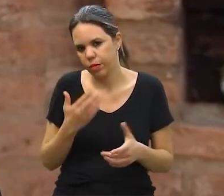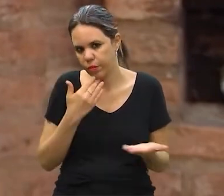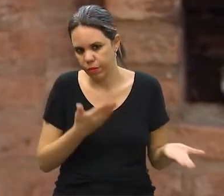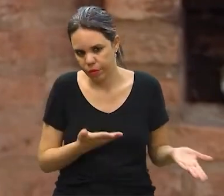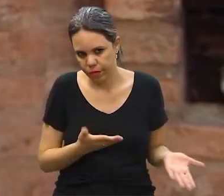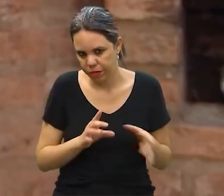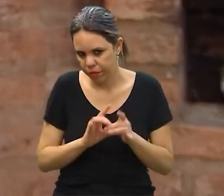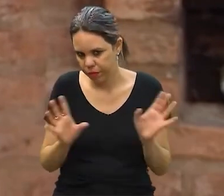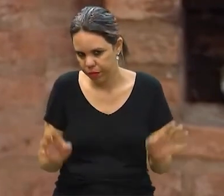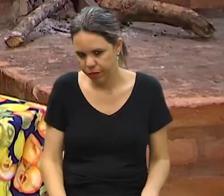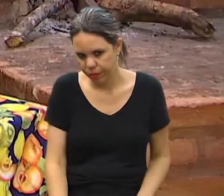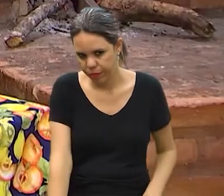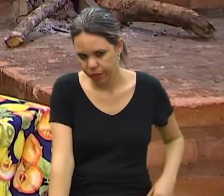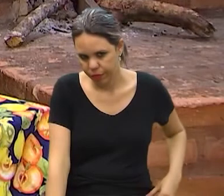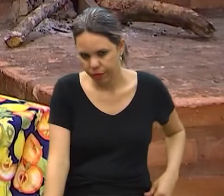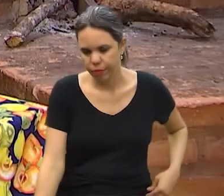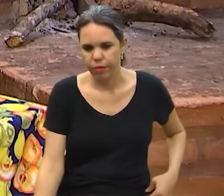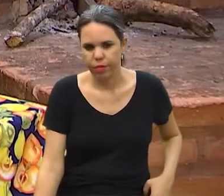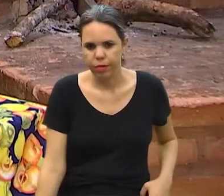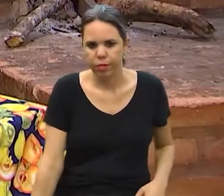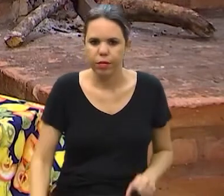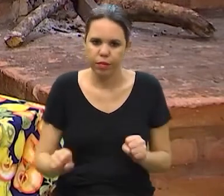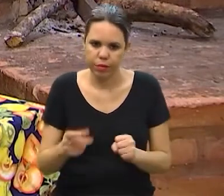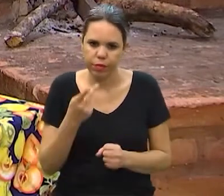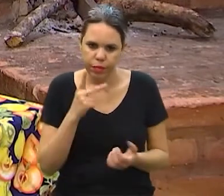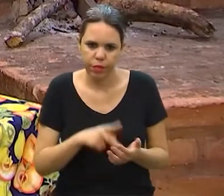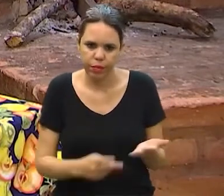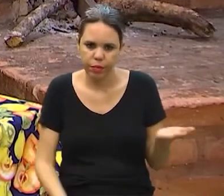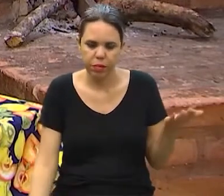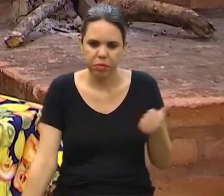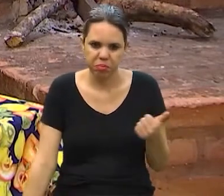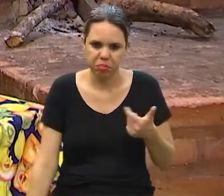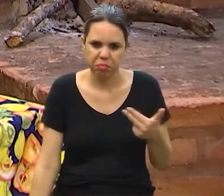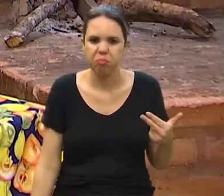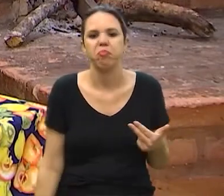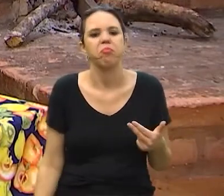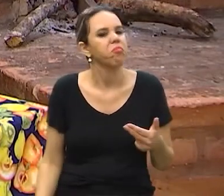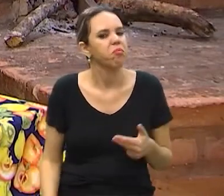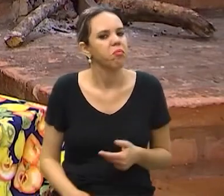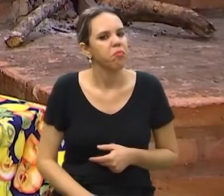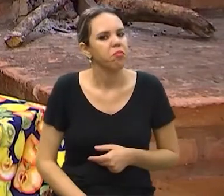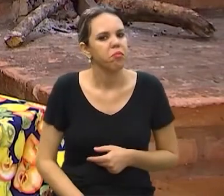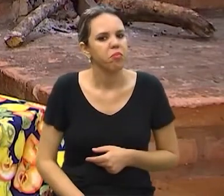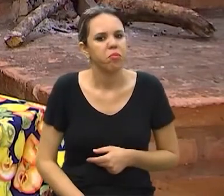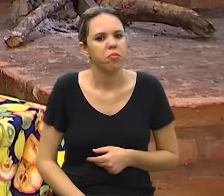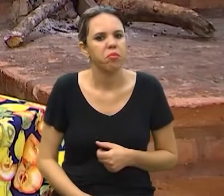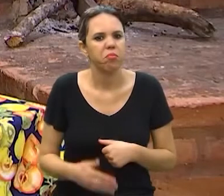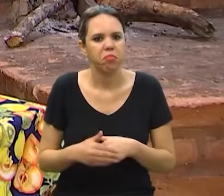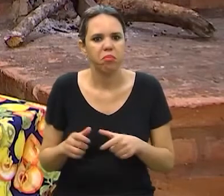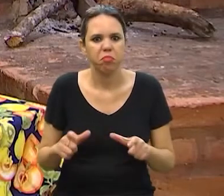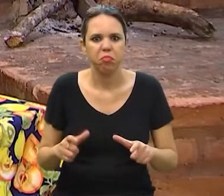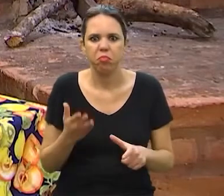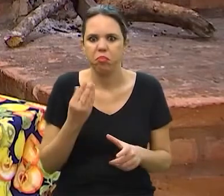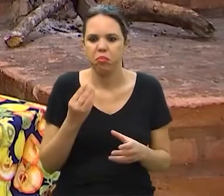prato, eu estou à disposição. Olha só, posso falar a verdade? Primeira coisa, você foi muito generosa aqui no